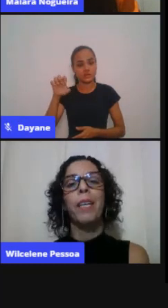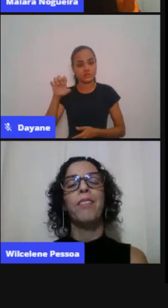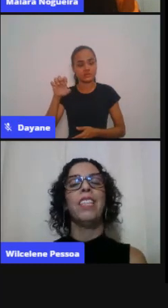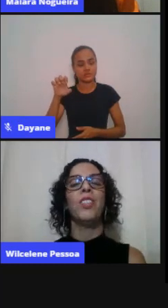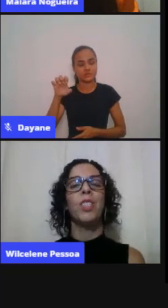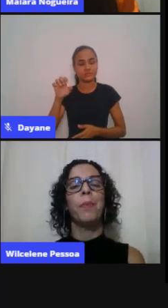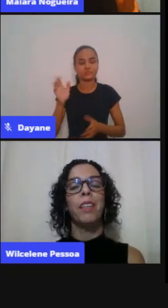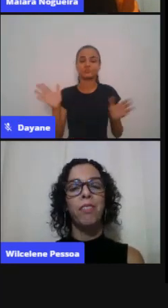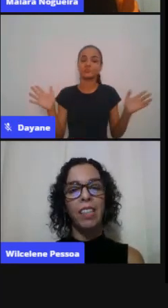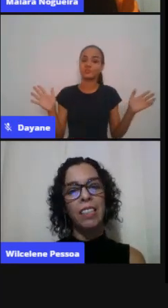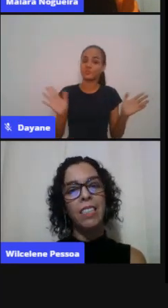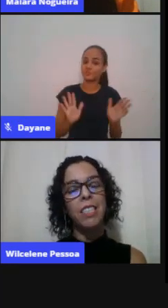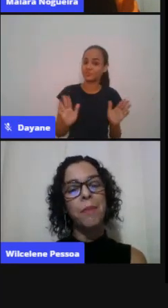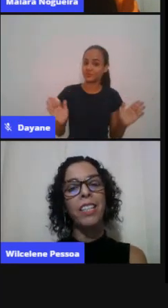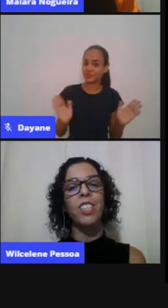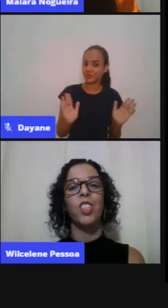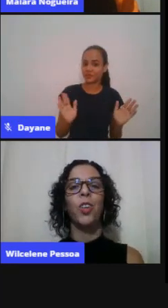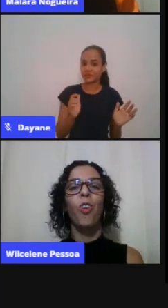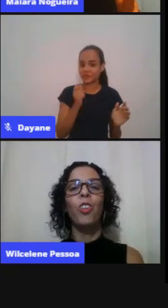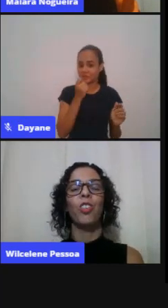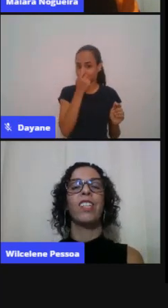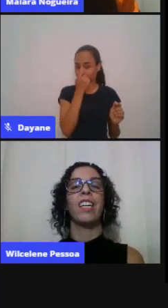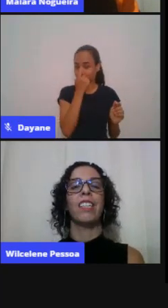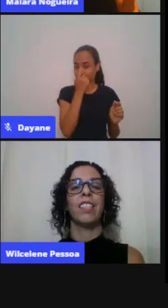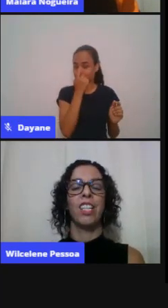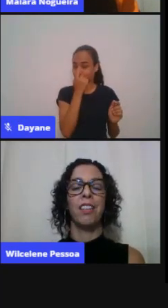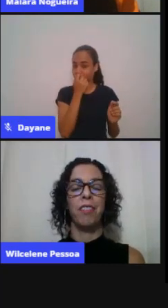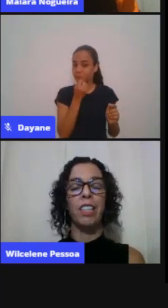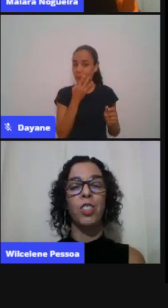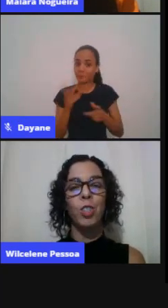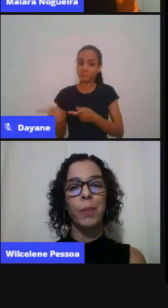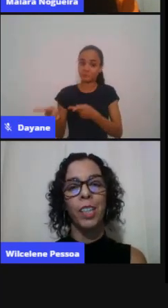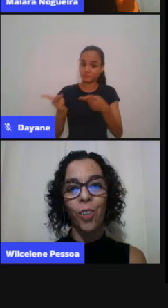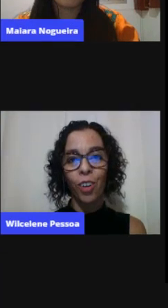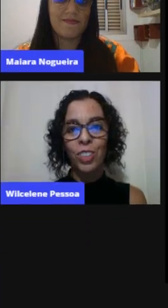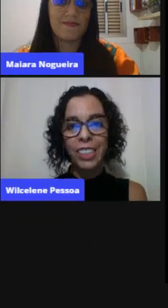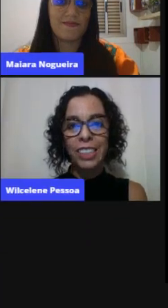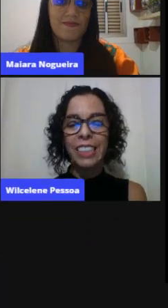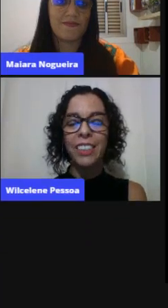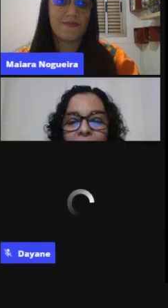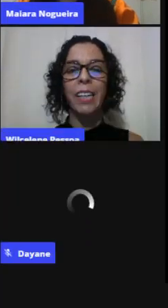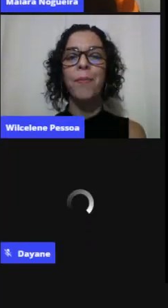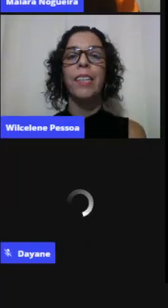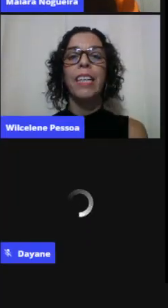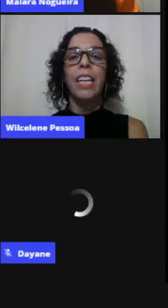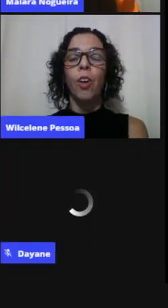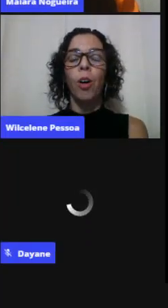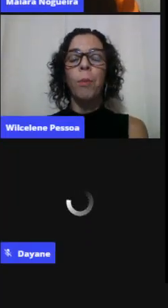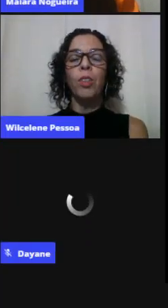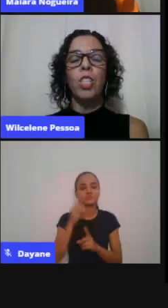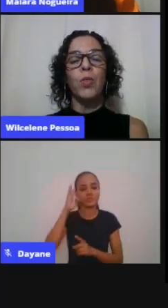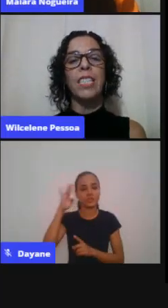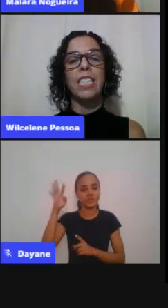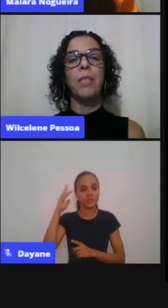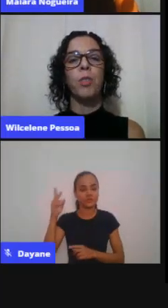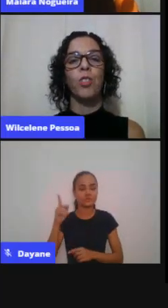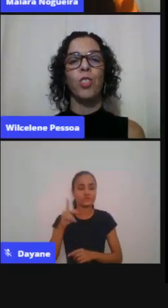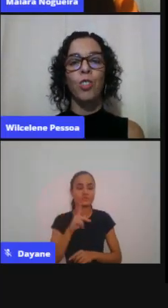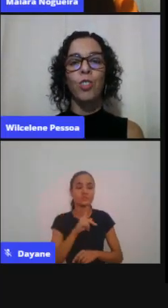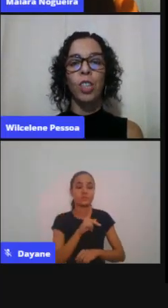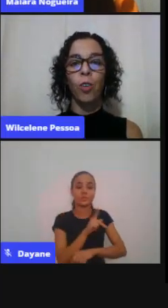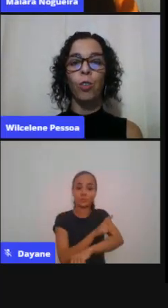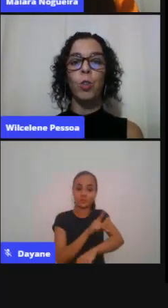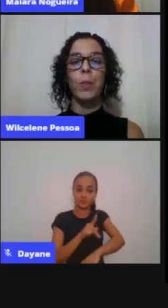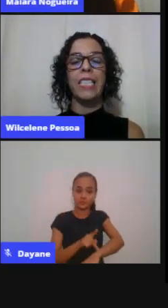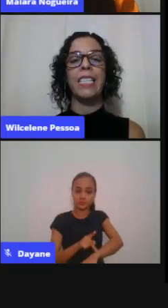Olá, bem-vindos e bem-vindas em mais este encontro da Reflexões Pedagógicas, não é? Como nós fazíamos